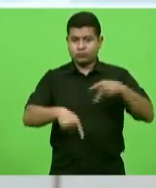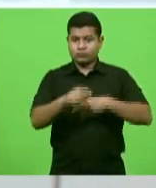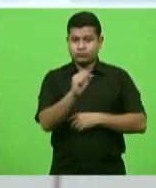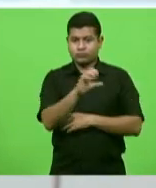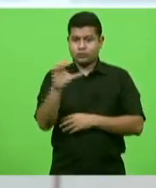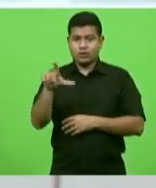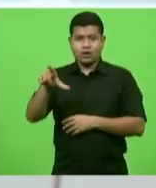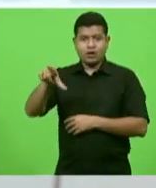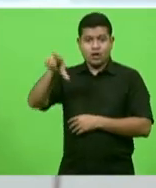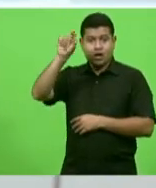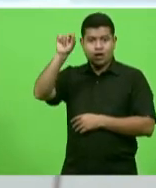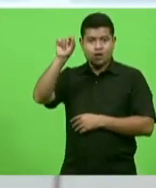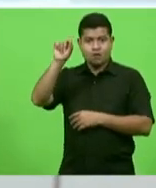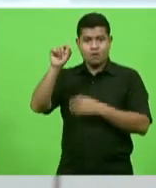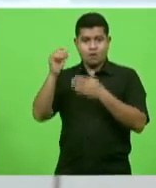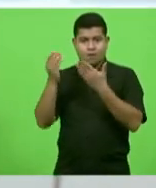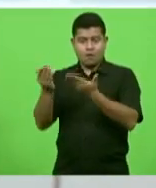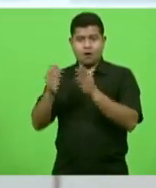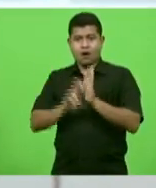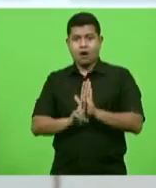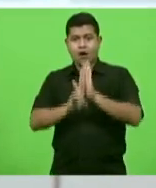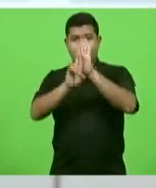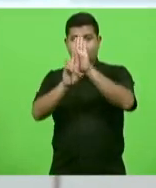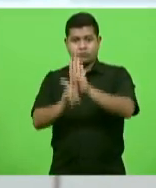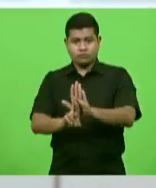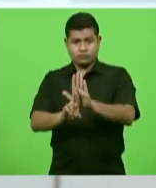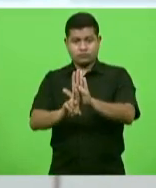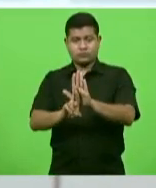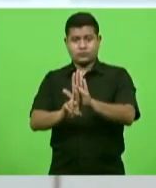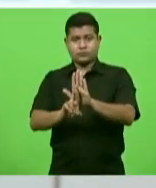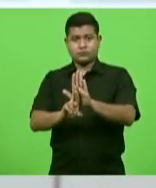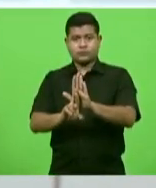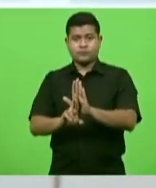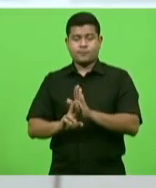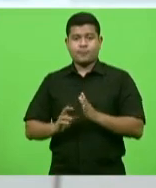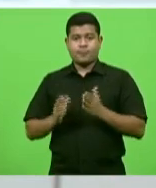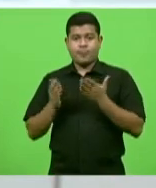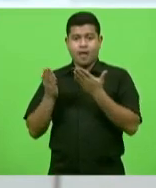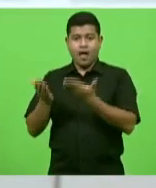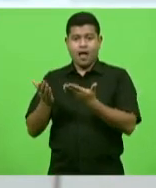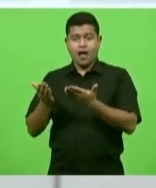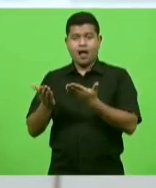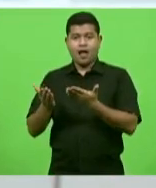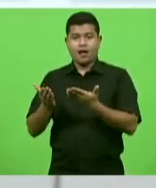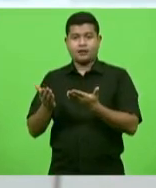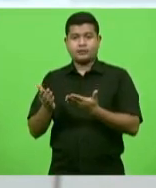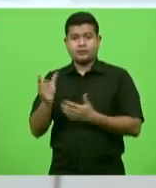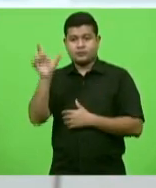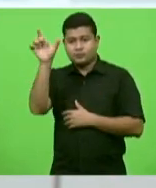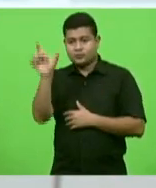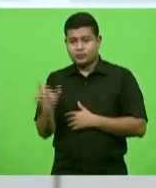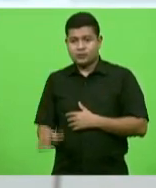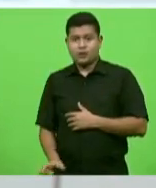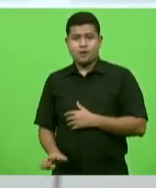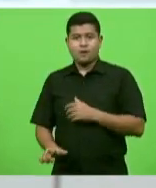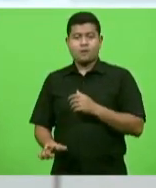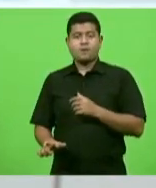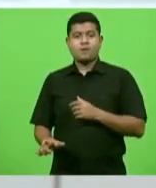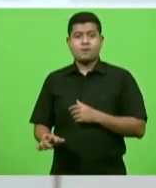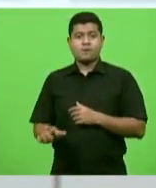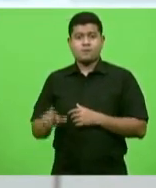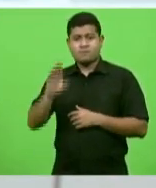escolheu para representá-lo o protagonista não é senão a maior